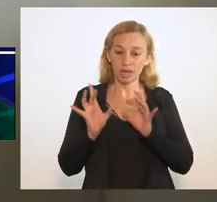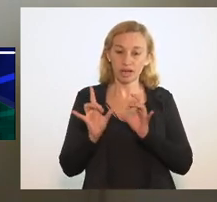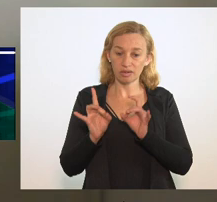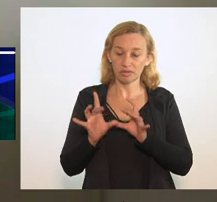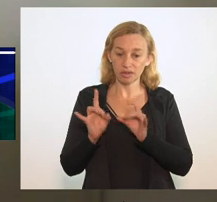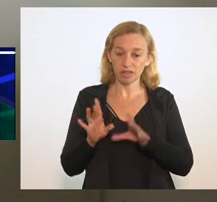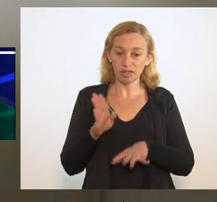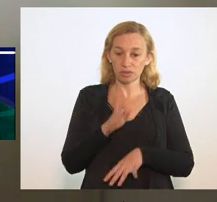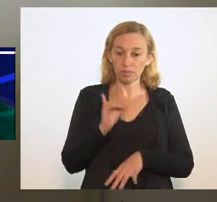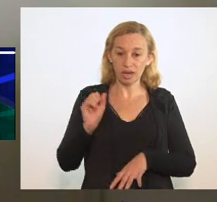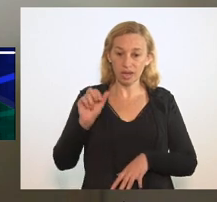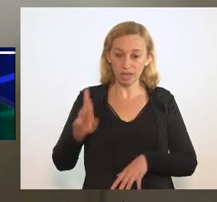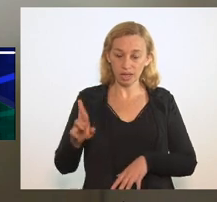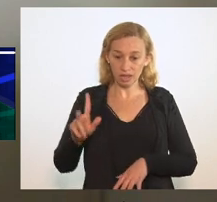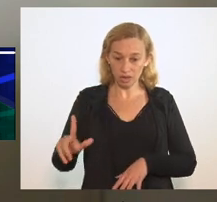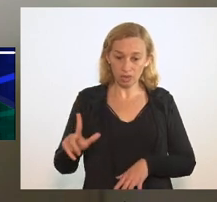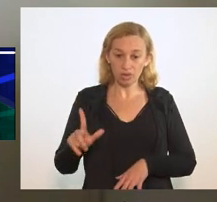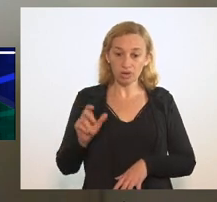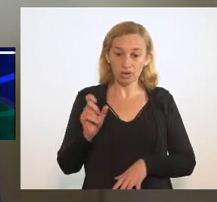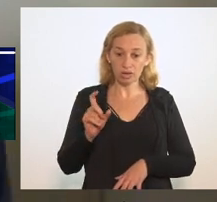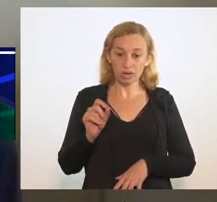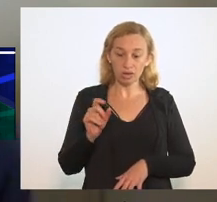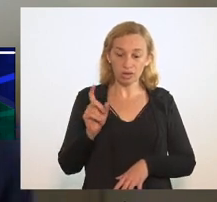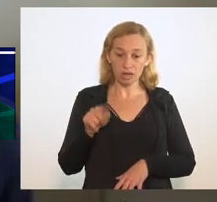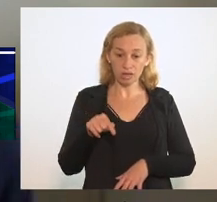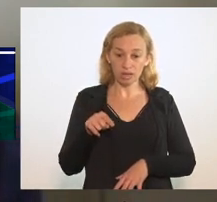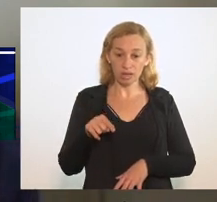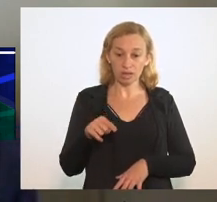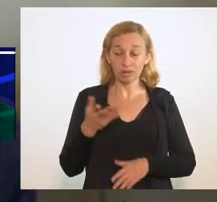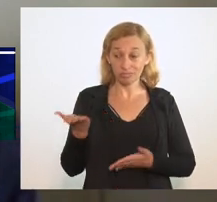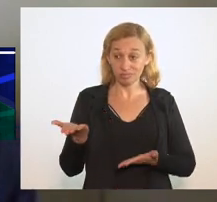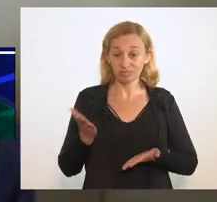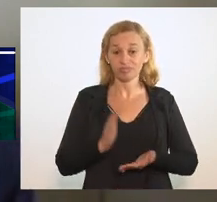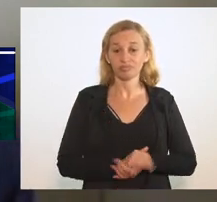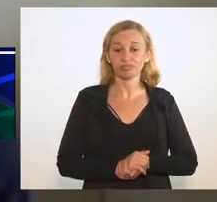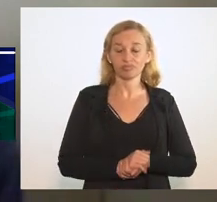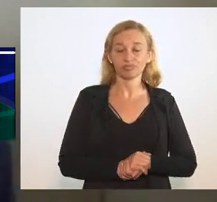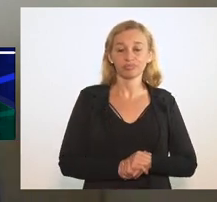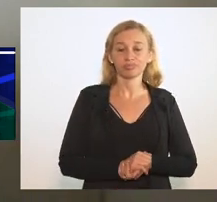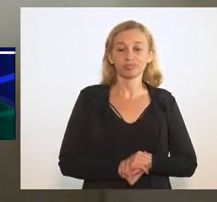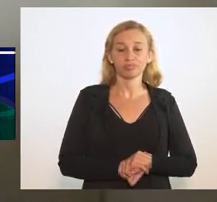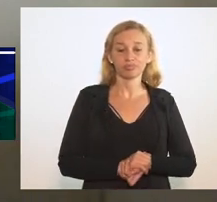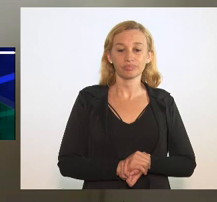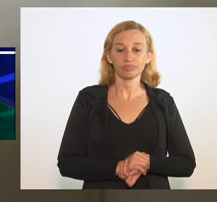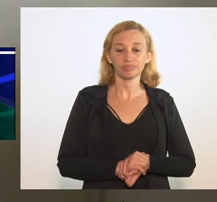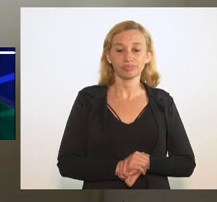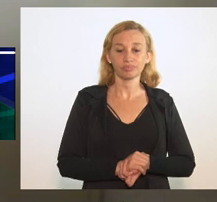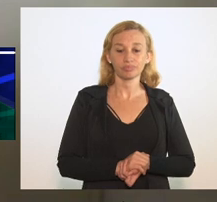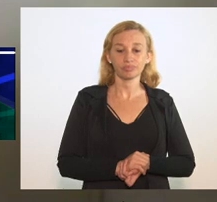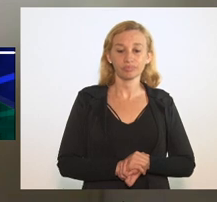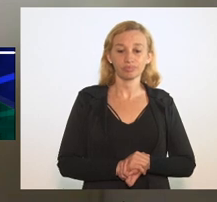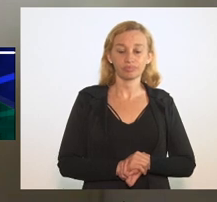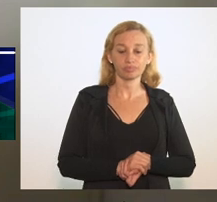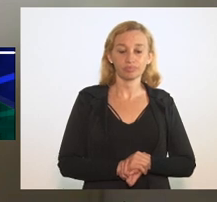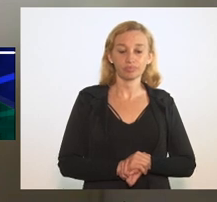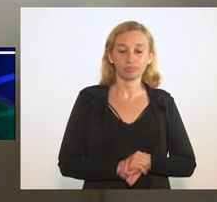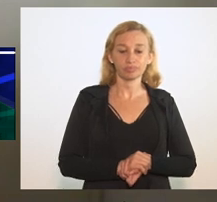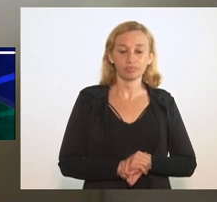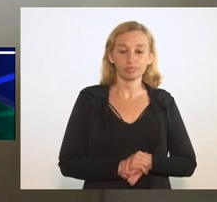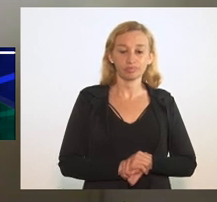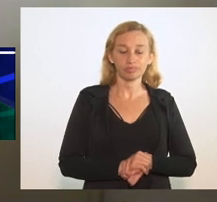cotação do barril que ela fez a sua subsidiária. Ora, isso